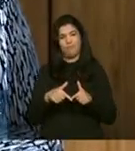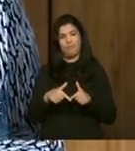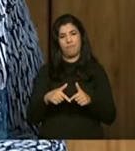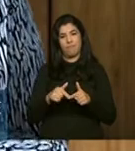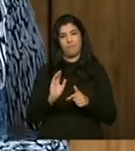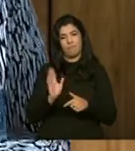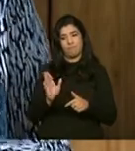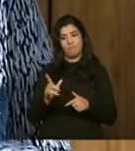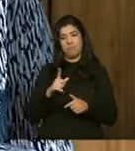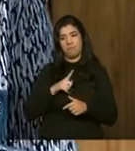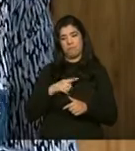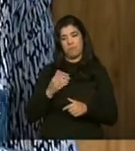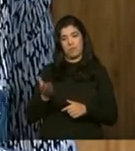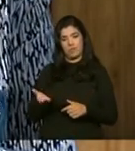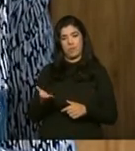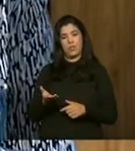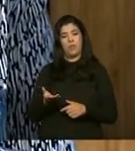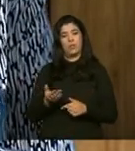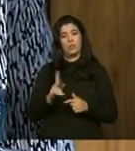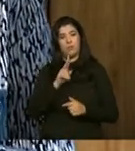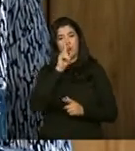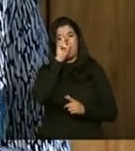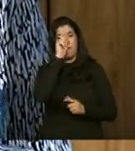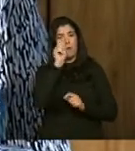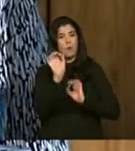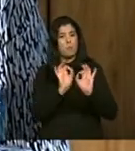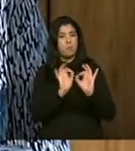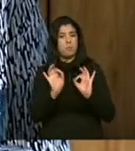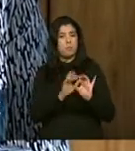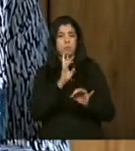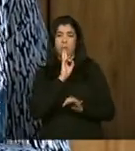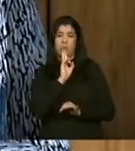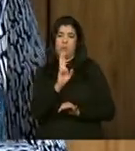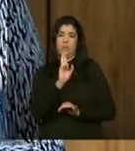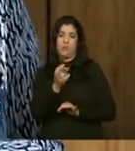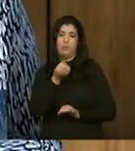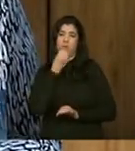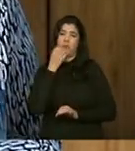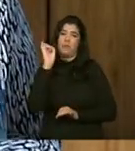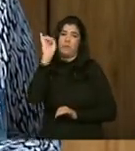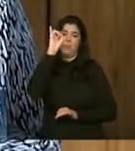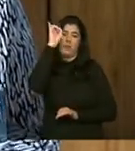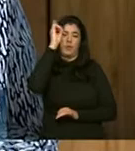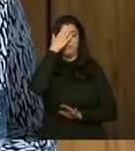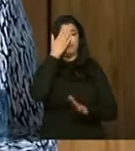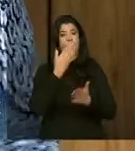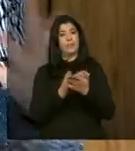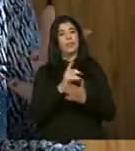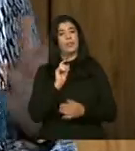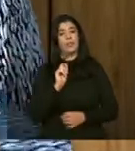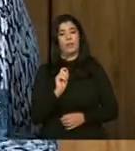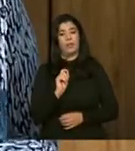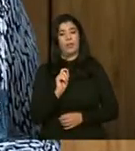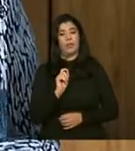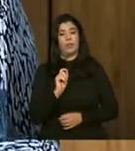de maneira bastante forte, com alguns resultados bastante importantes. Então, eu acredito que